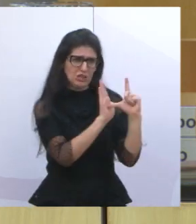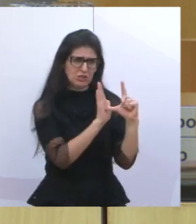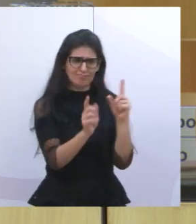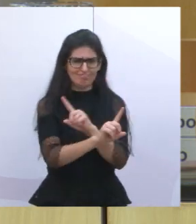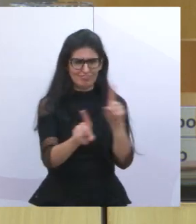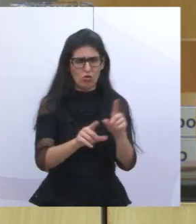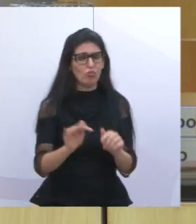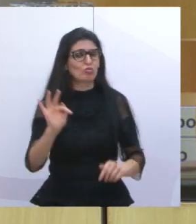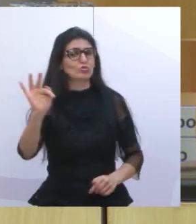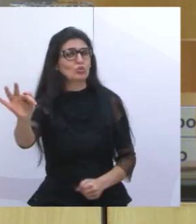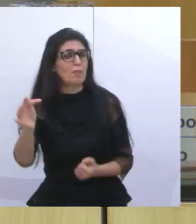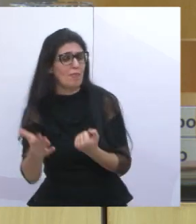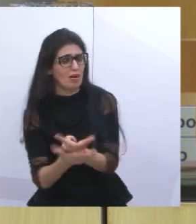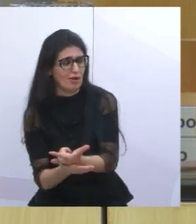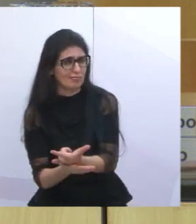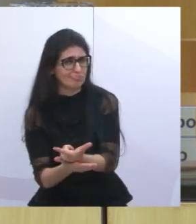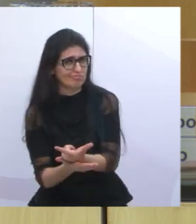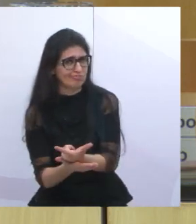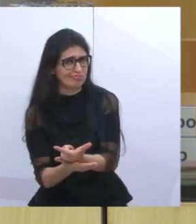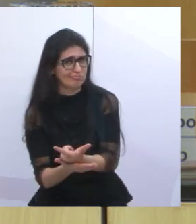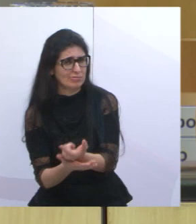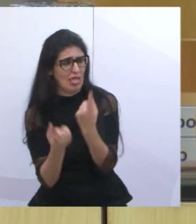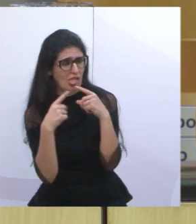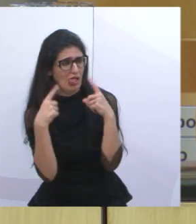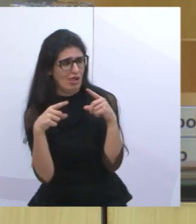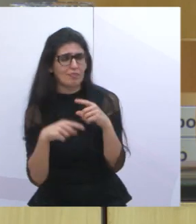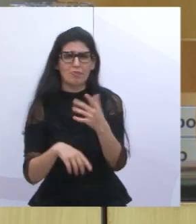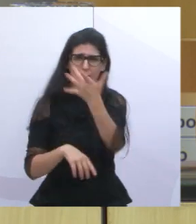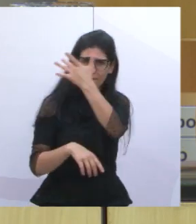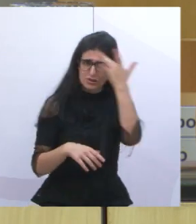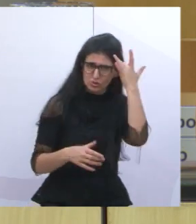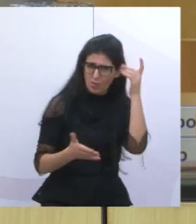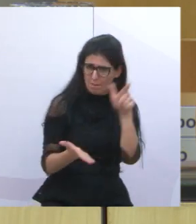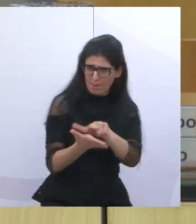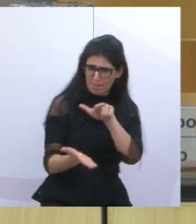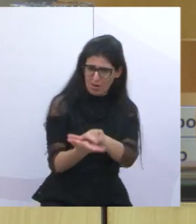Tem pessoas que veio o carnê com